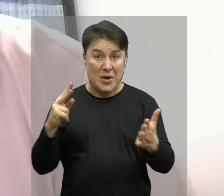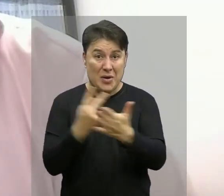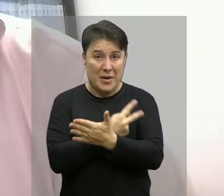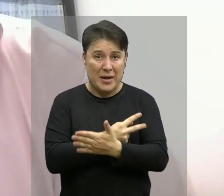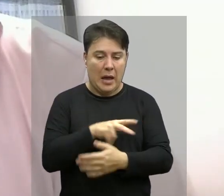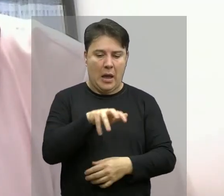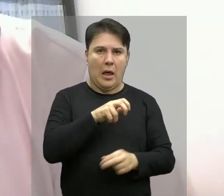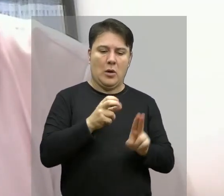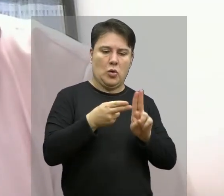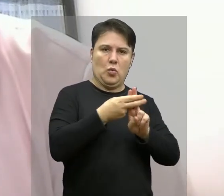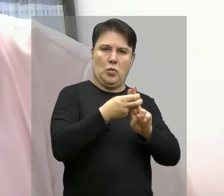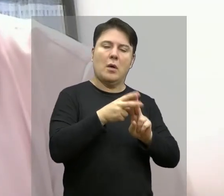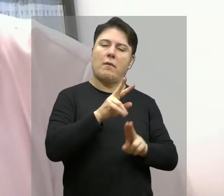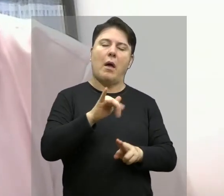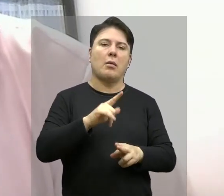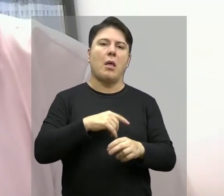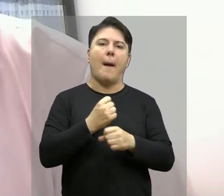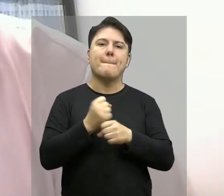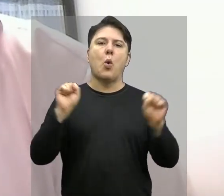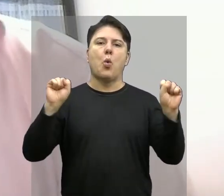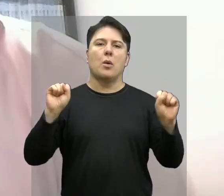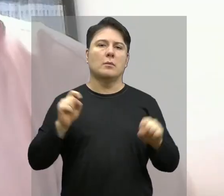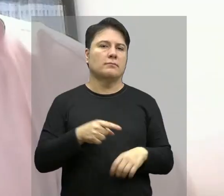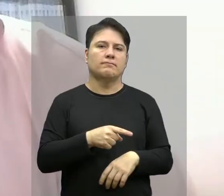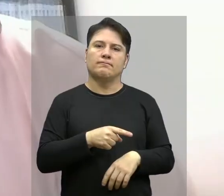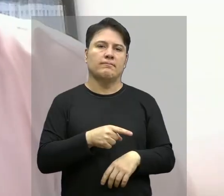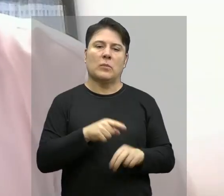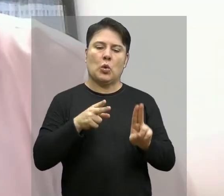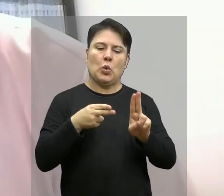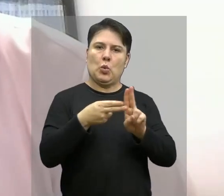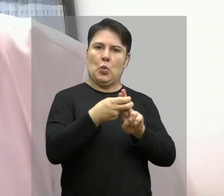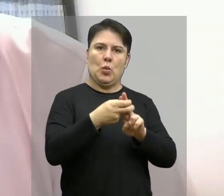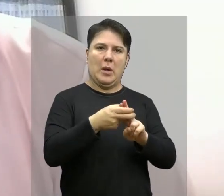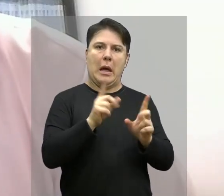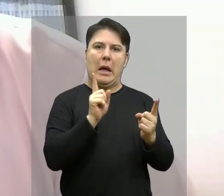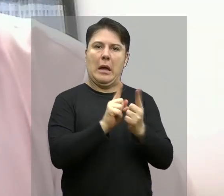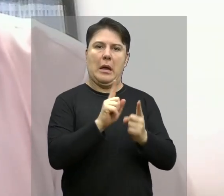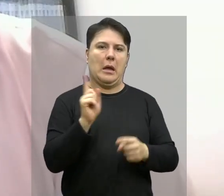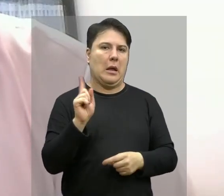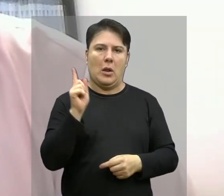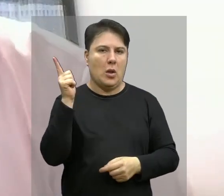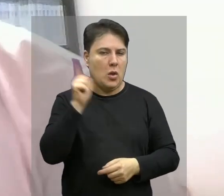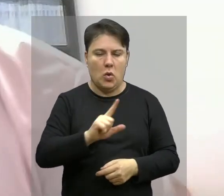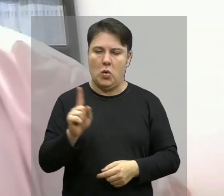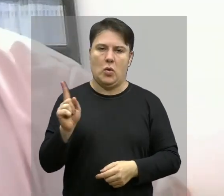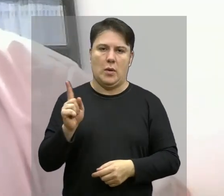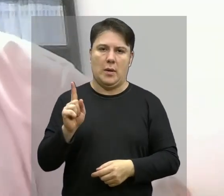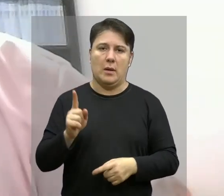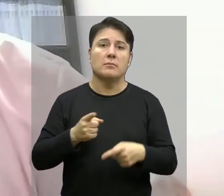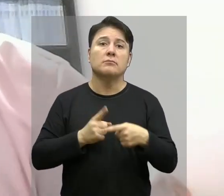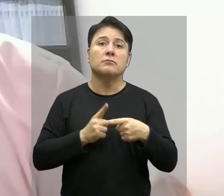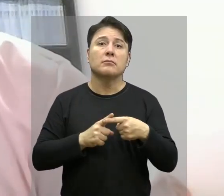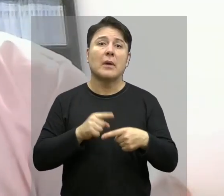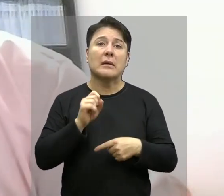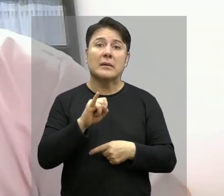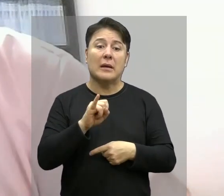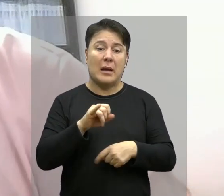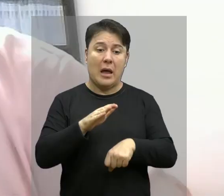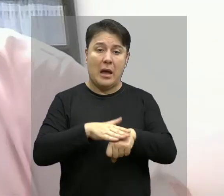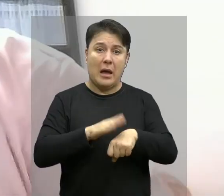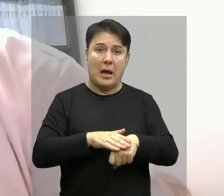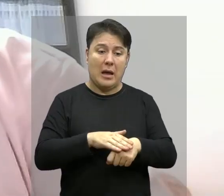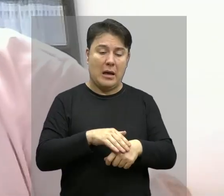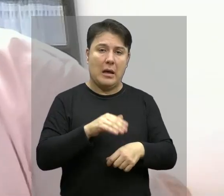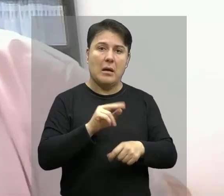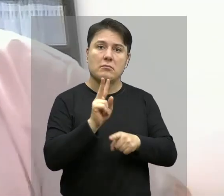de SUS, é colapso total, né? Isso podem guardar o que eu estou falando, né? Se nada realmente for feito